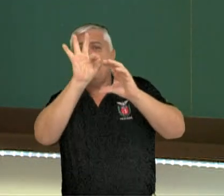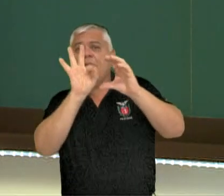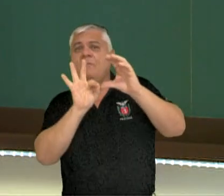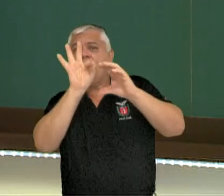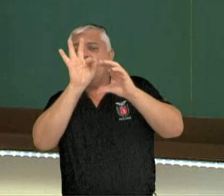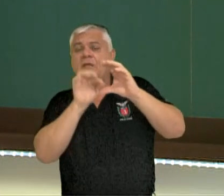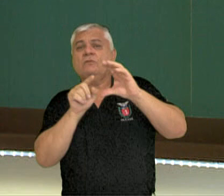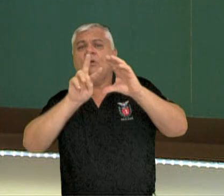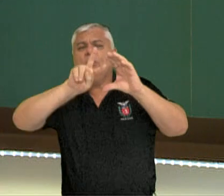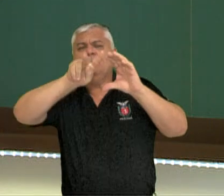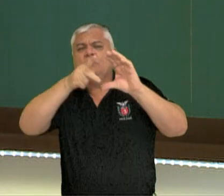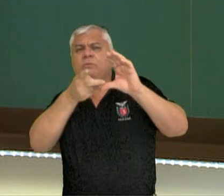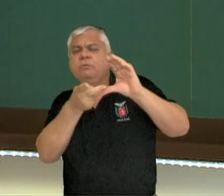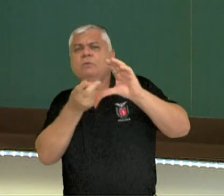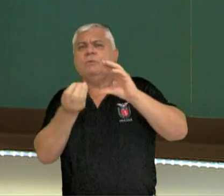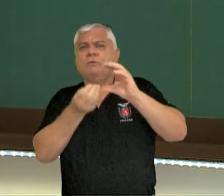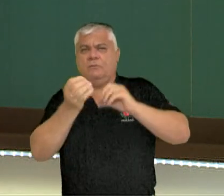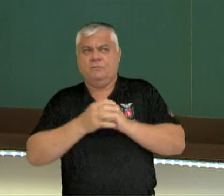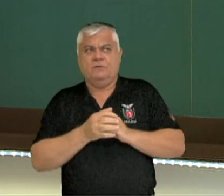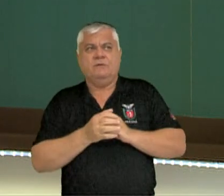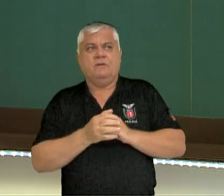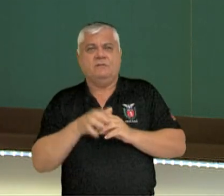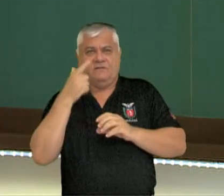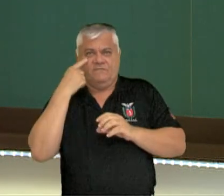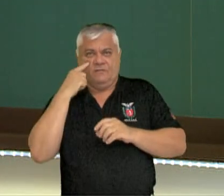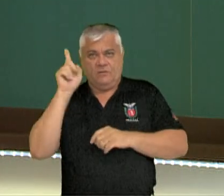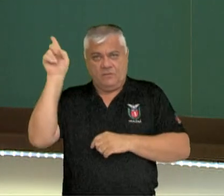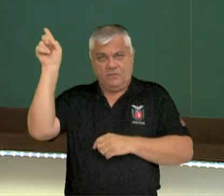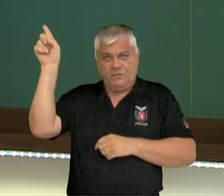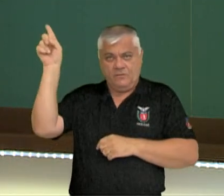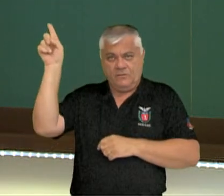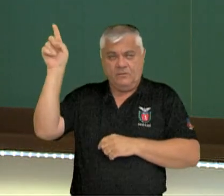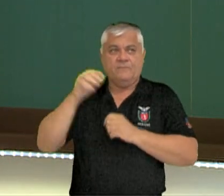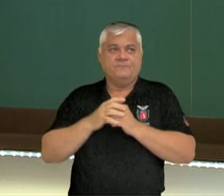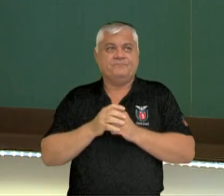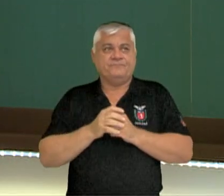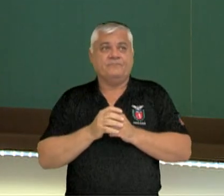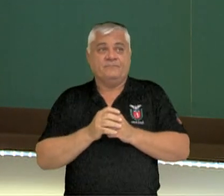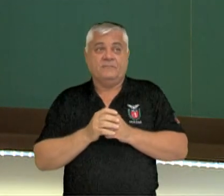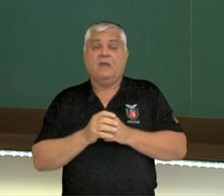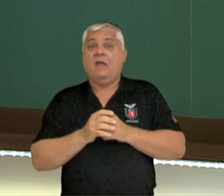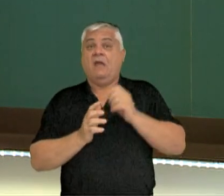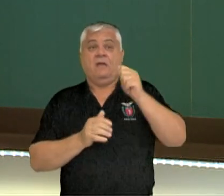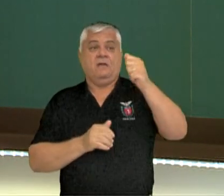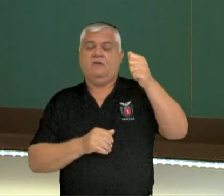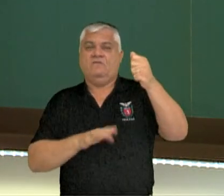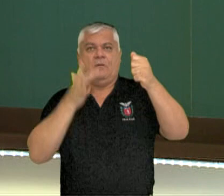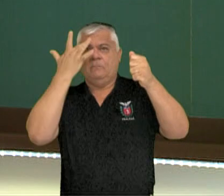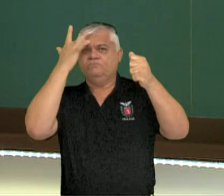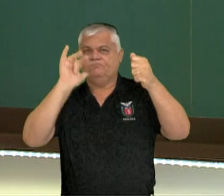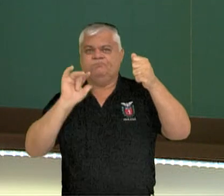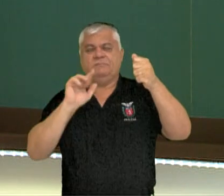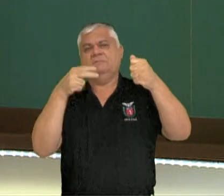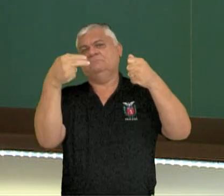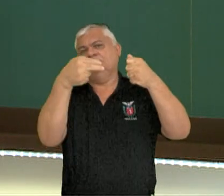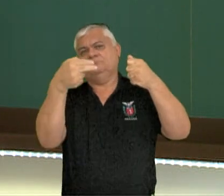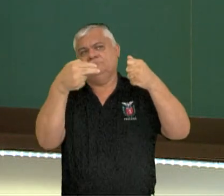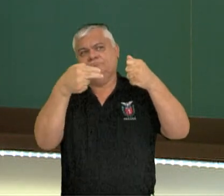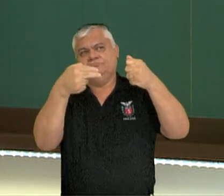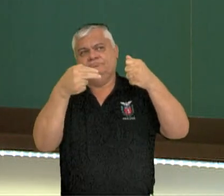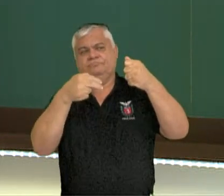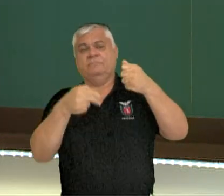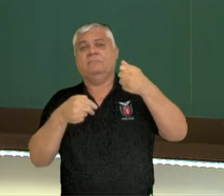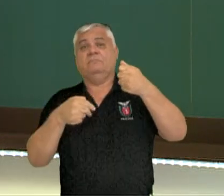e raio da circunferência. Aqui os dados, o ângulo alfa, que eu não sei quanto é, o que eu quero, o comprimento